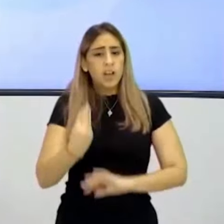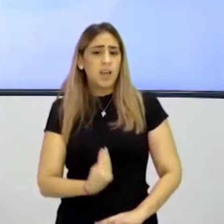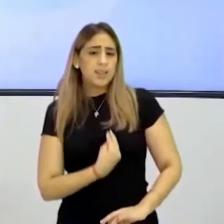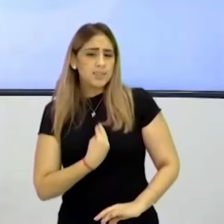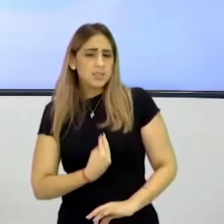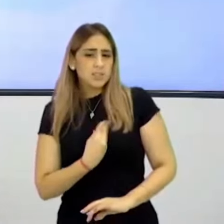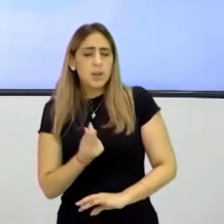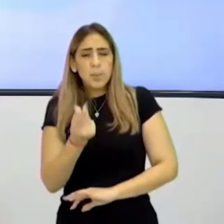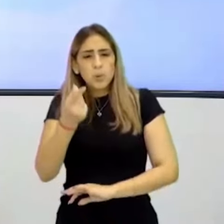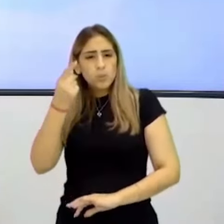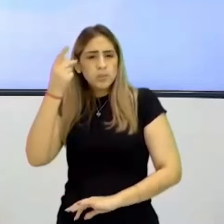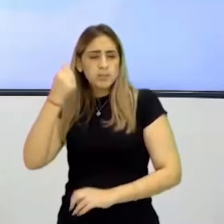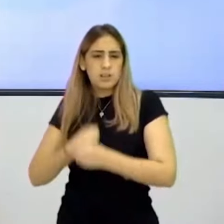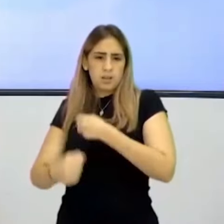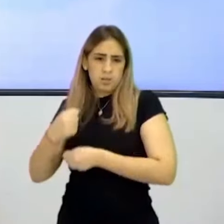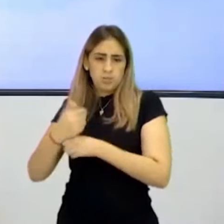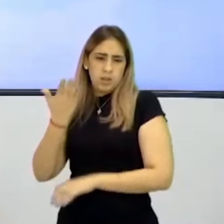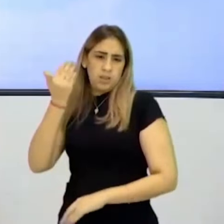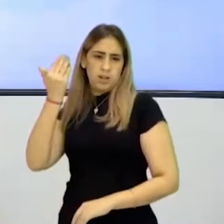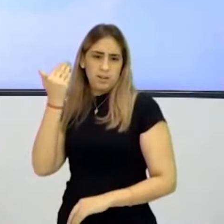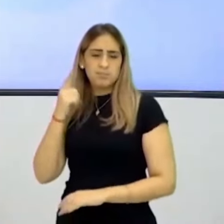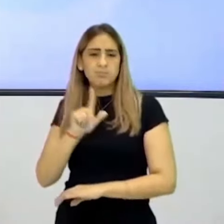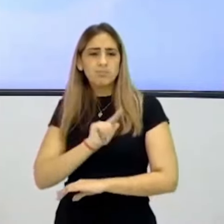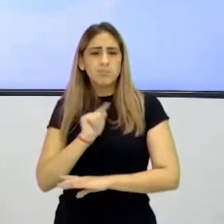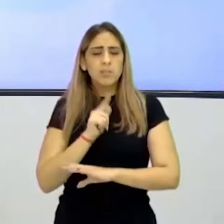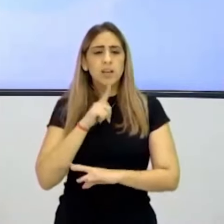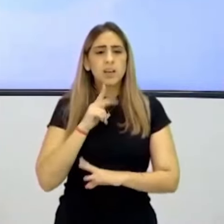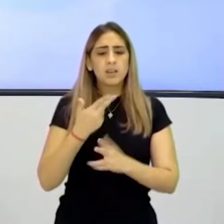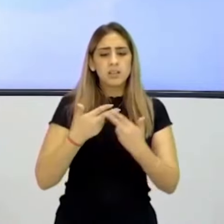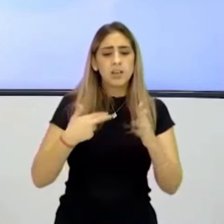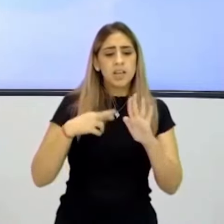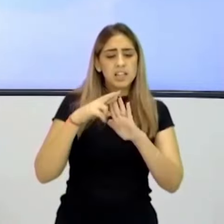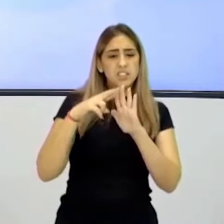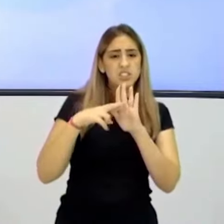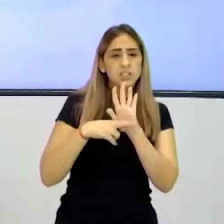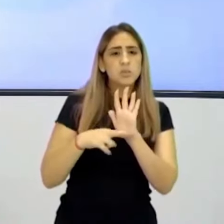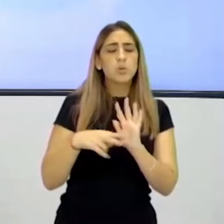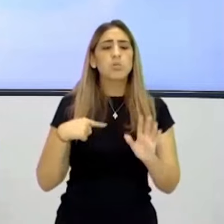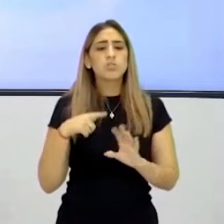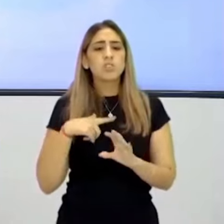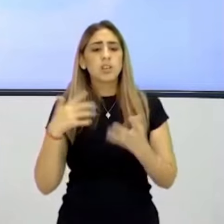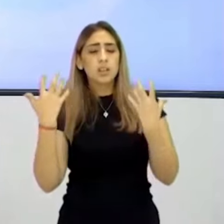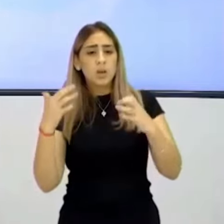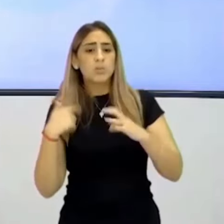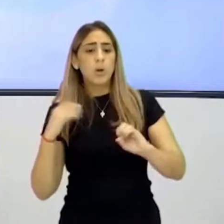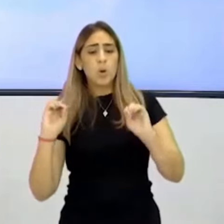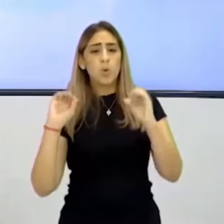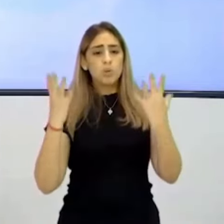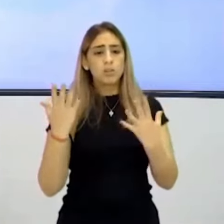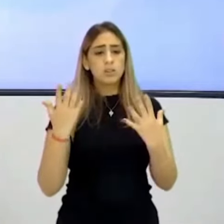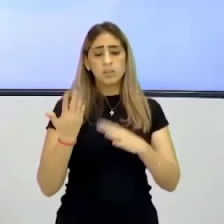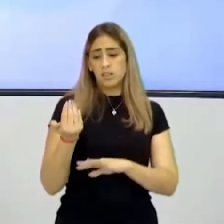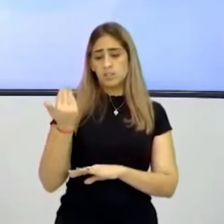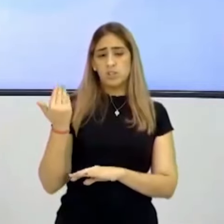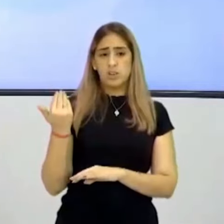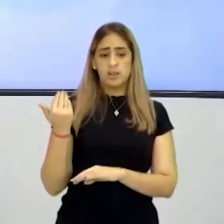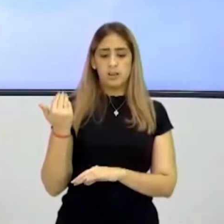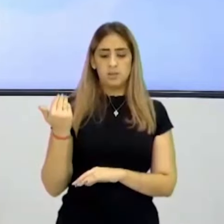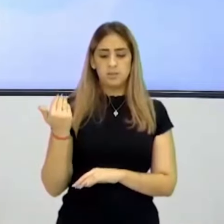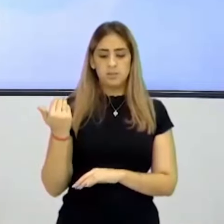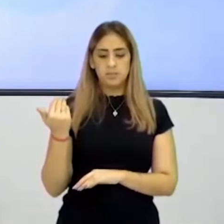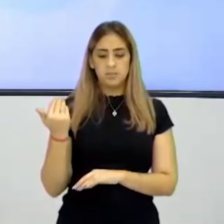há muitos anos atrás, inclusive tem relatos, tem registros de terrorismo acontecendo na antiguidade,